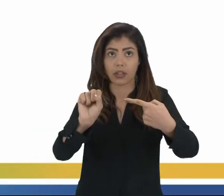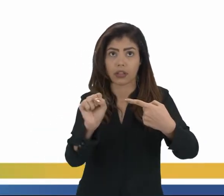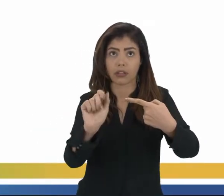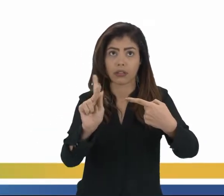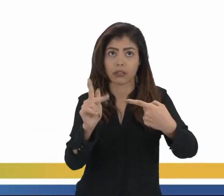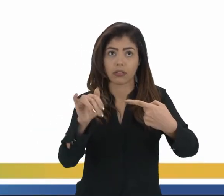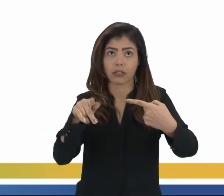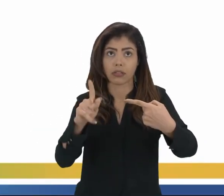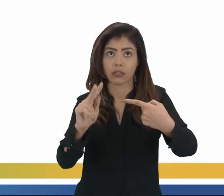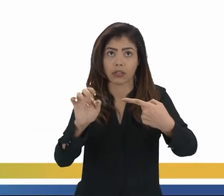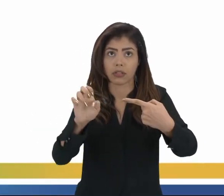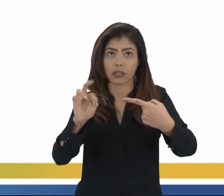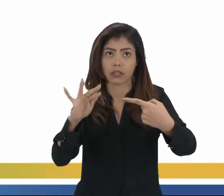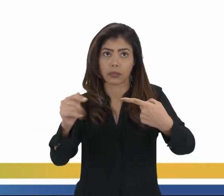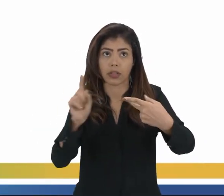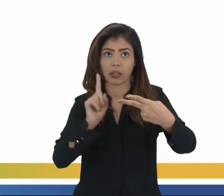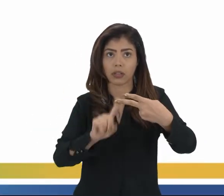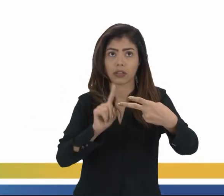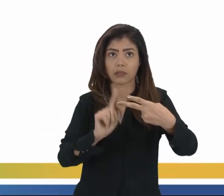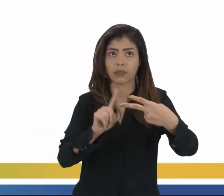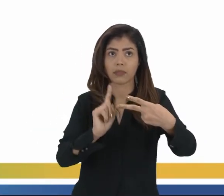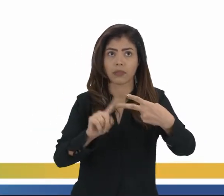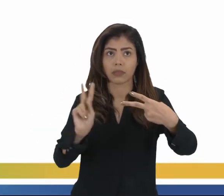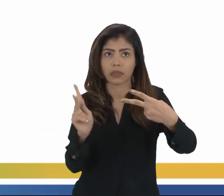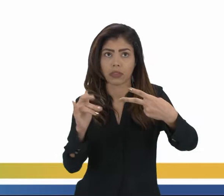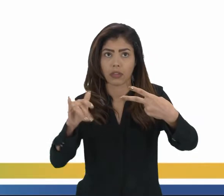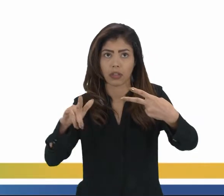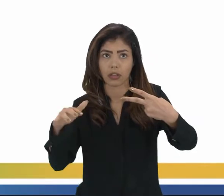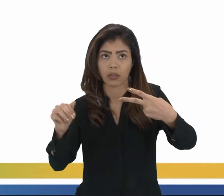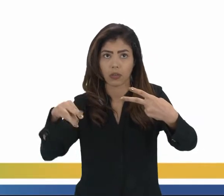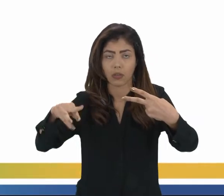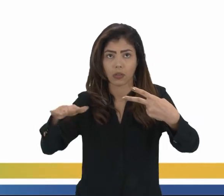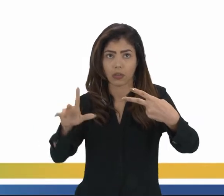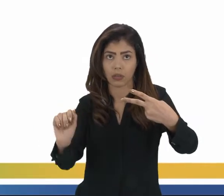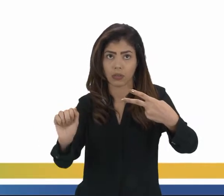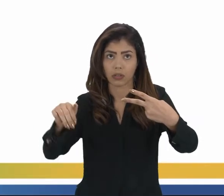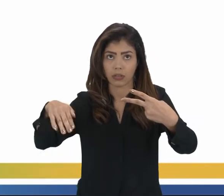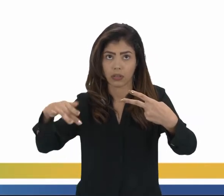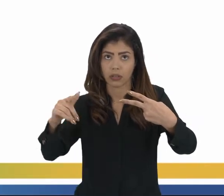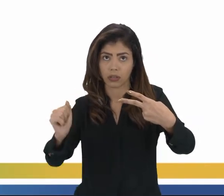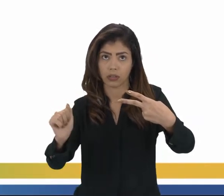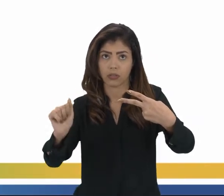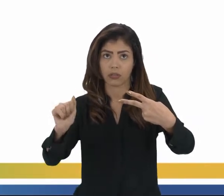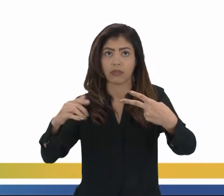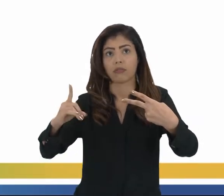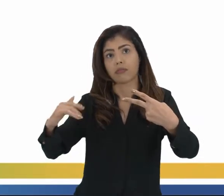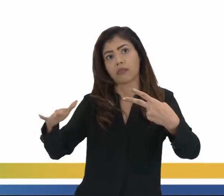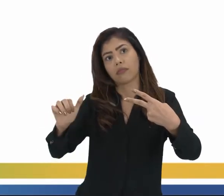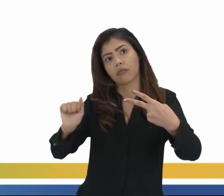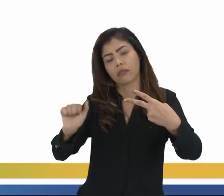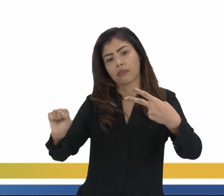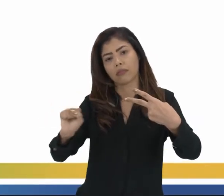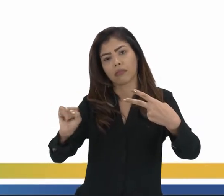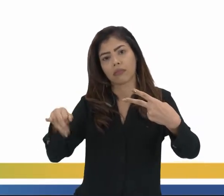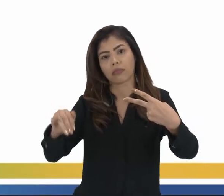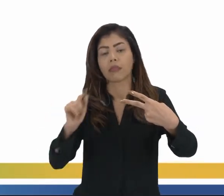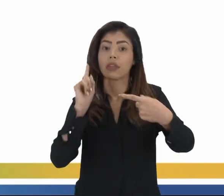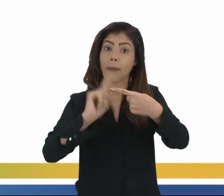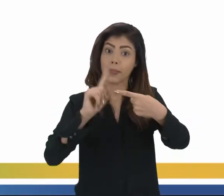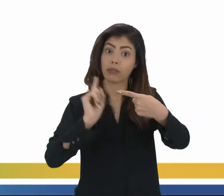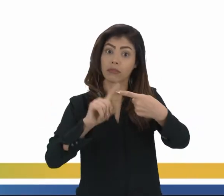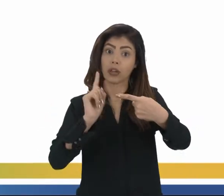Shakespeare. E na segunda frase temos: he leído mucho a Machado de Assis. Na primeira